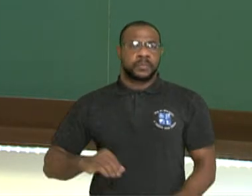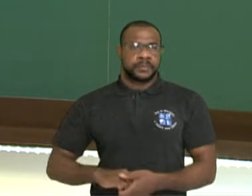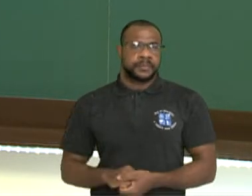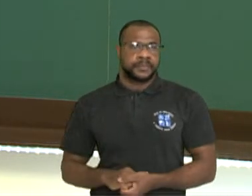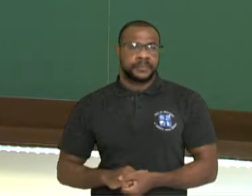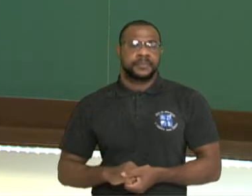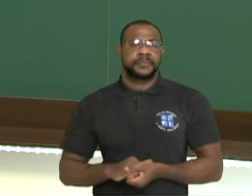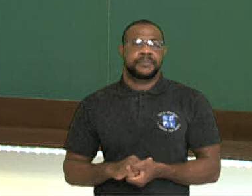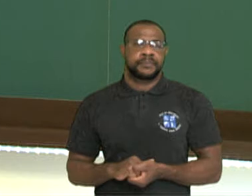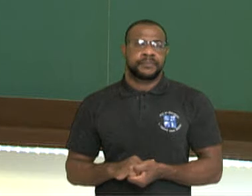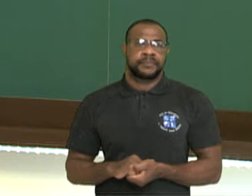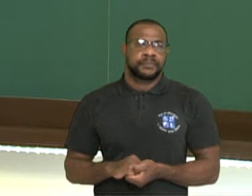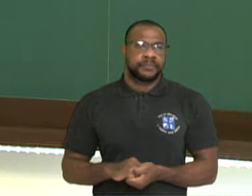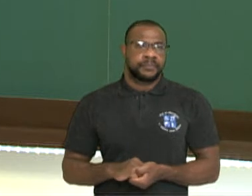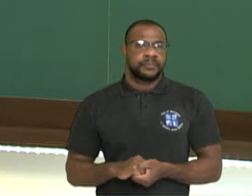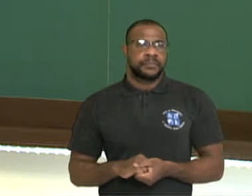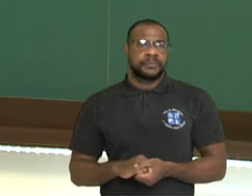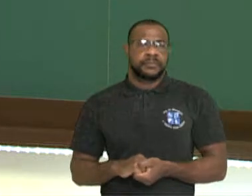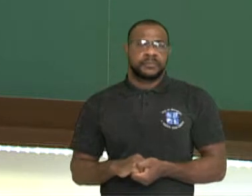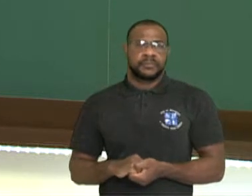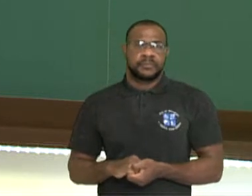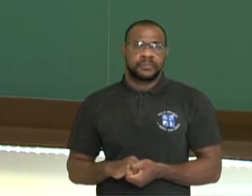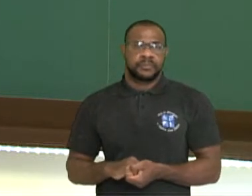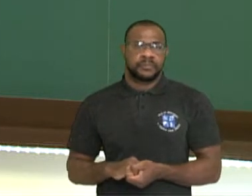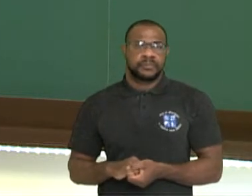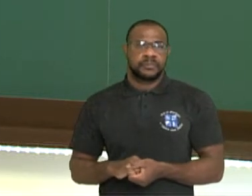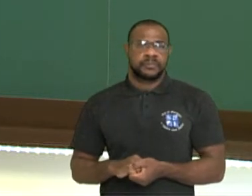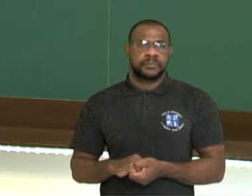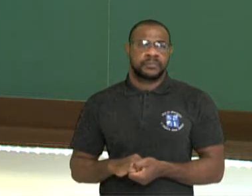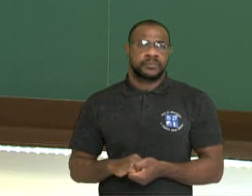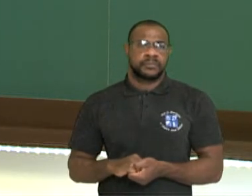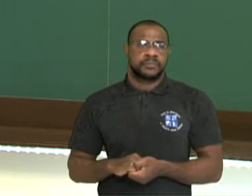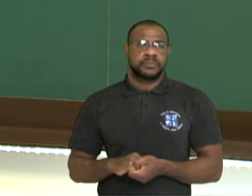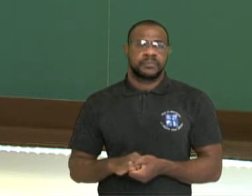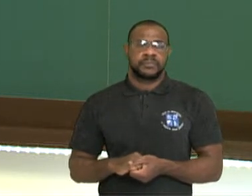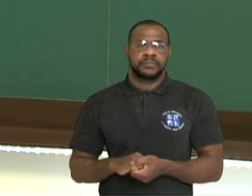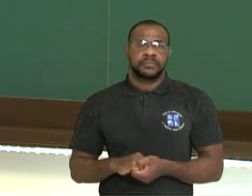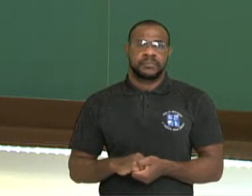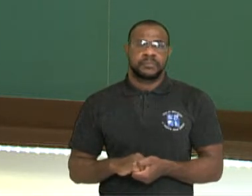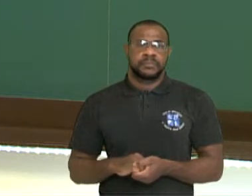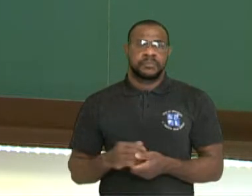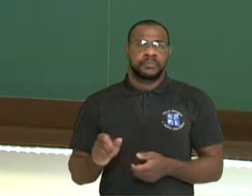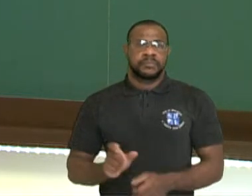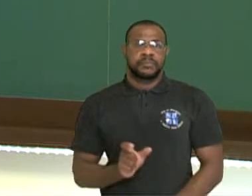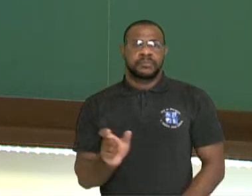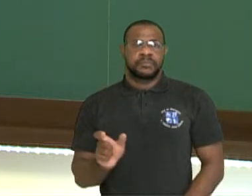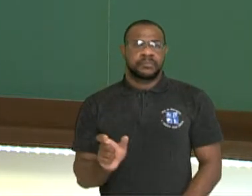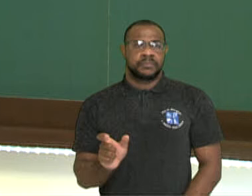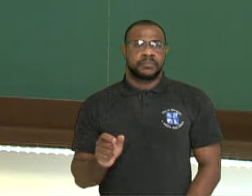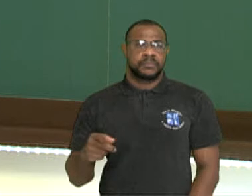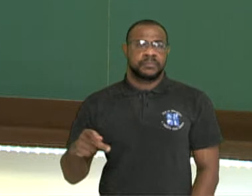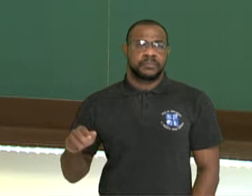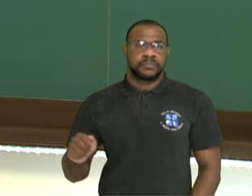¿Quieres qualquer papel ou hojas de cuaderno? Próxima palavra,